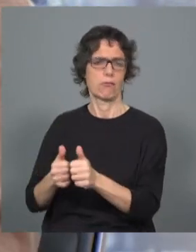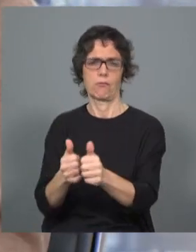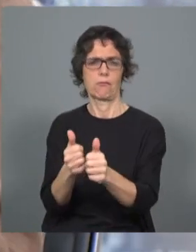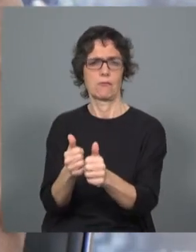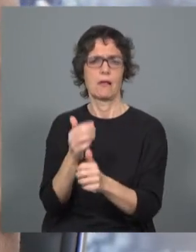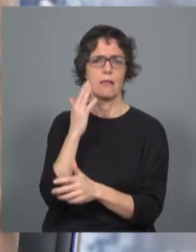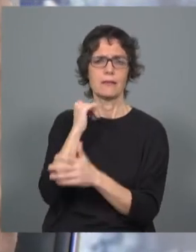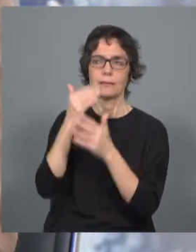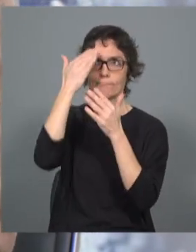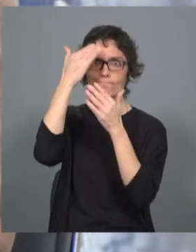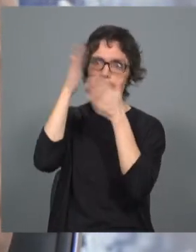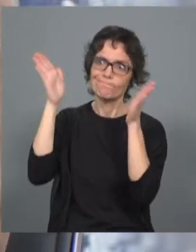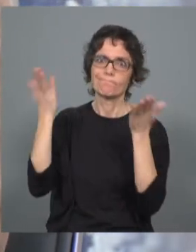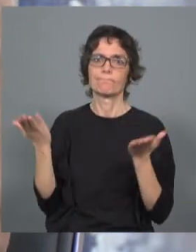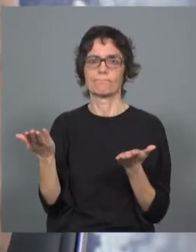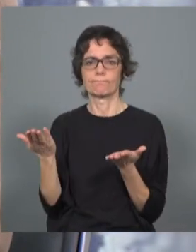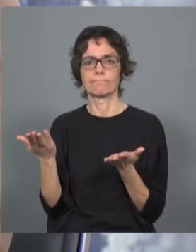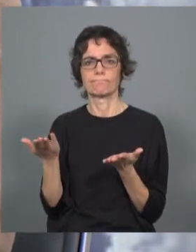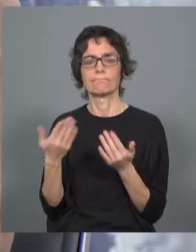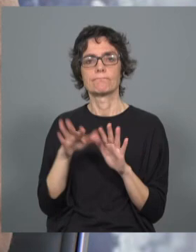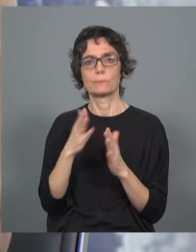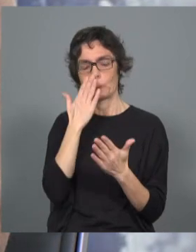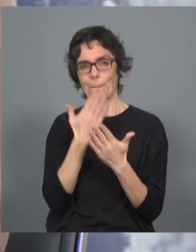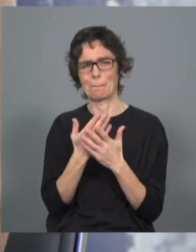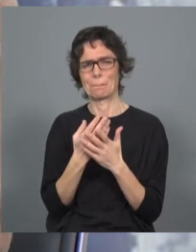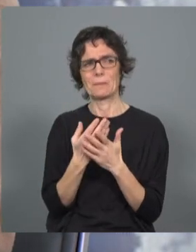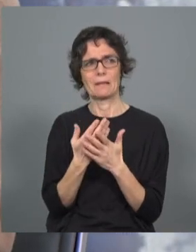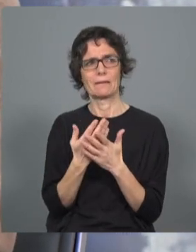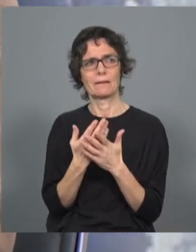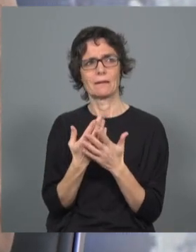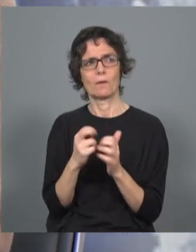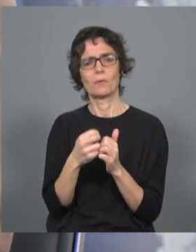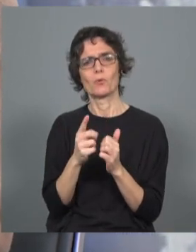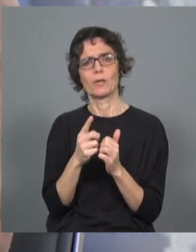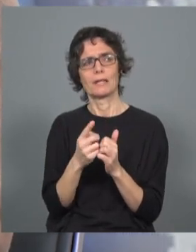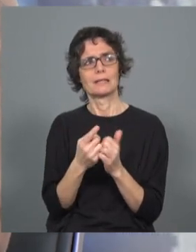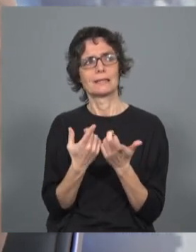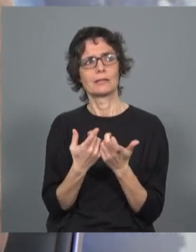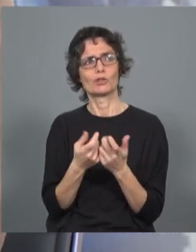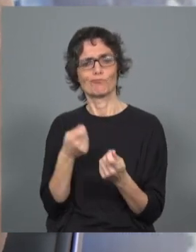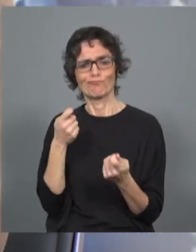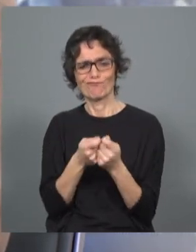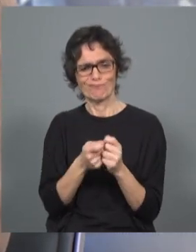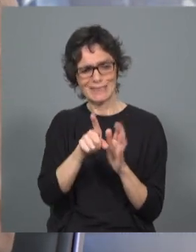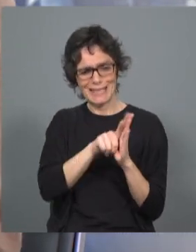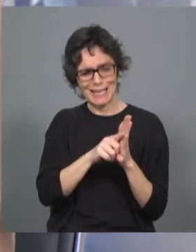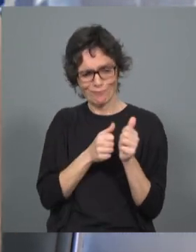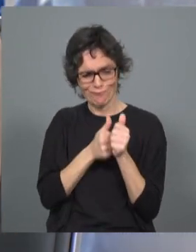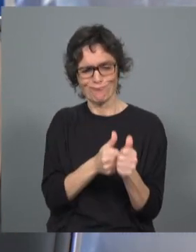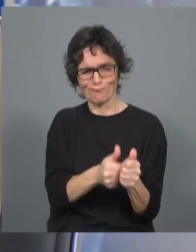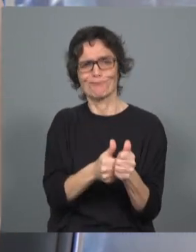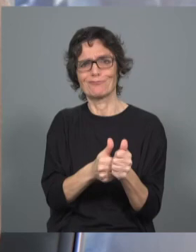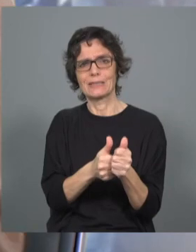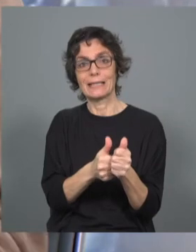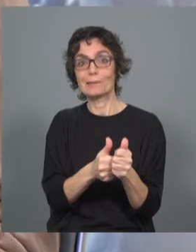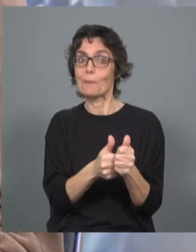tentativa de abertura, mas o problema é que de facto a coisa estava muito, muito presa à letra da lei e não havia abertura para procurar